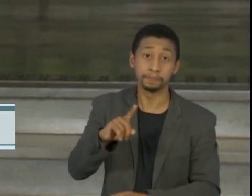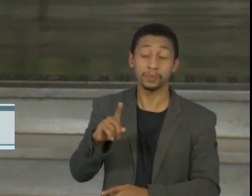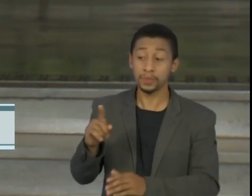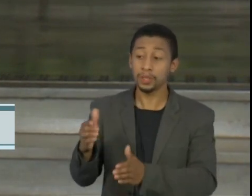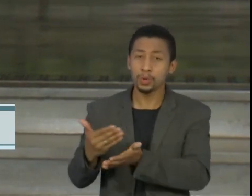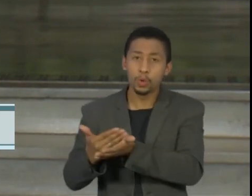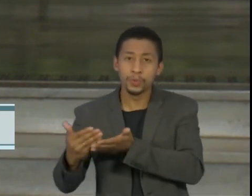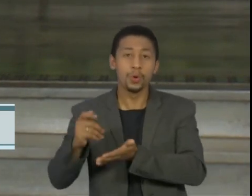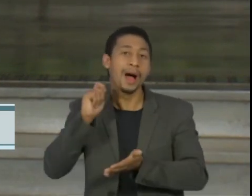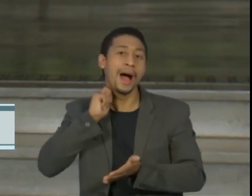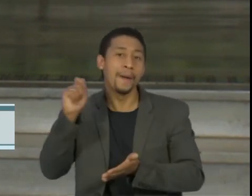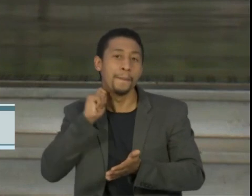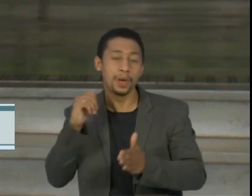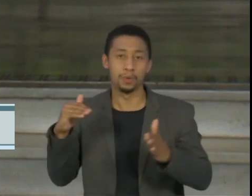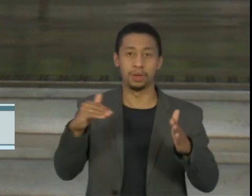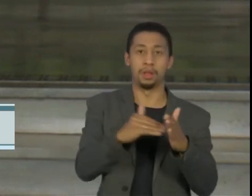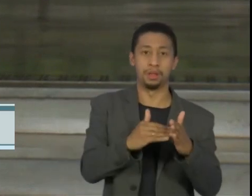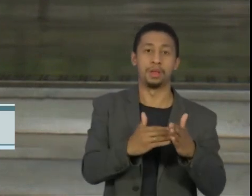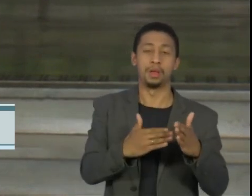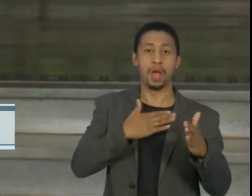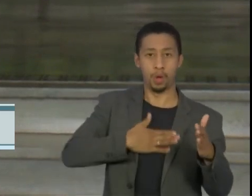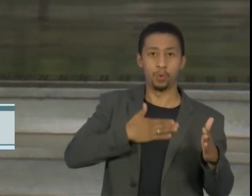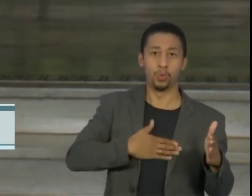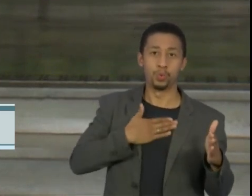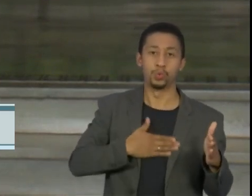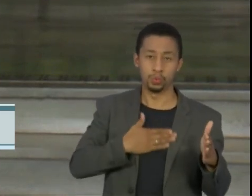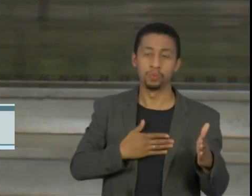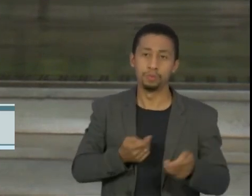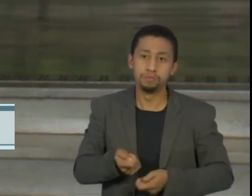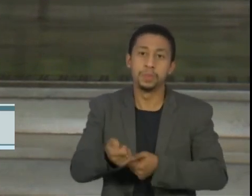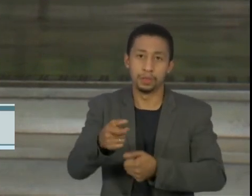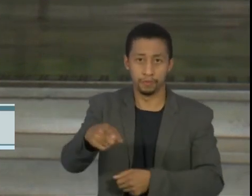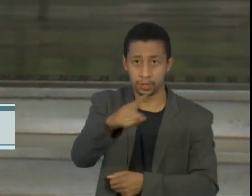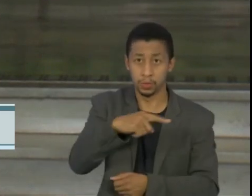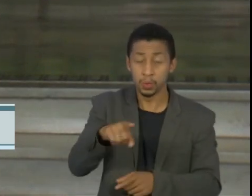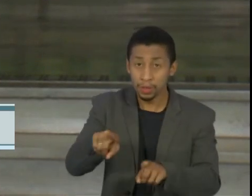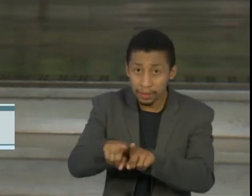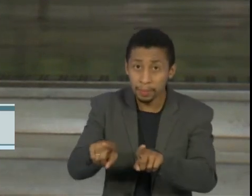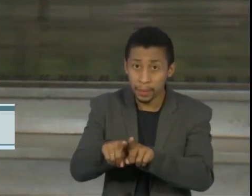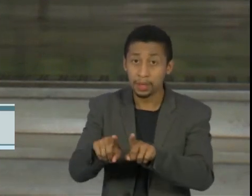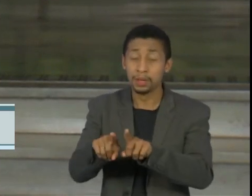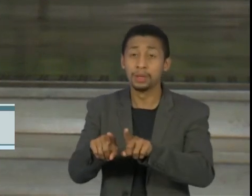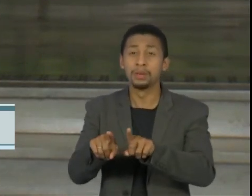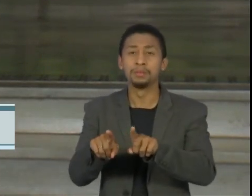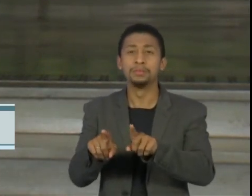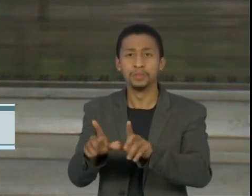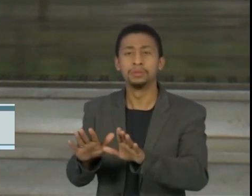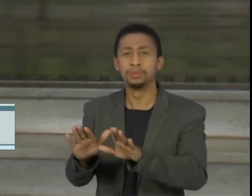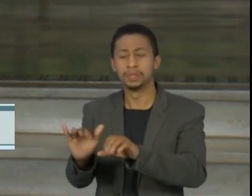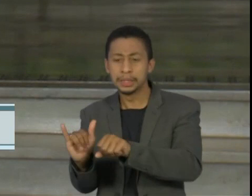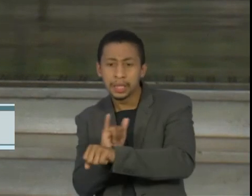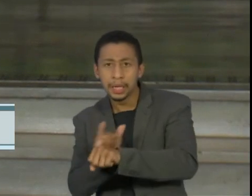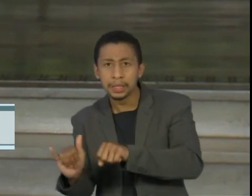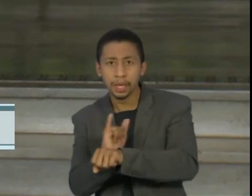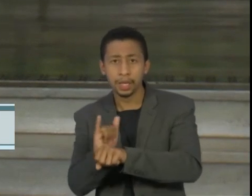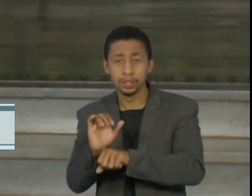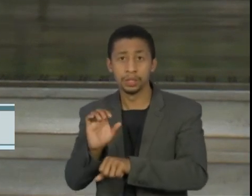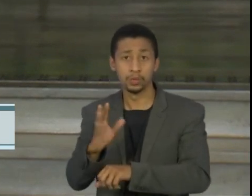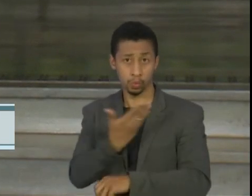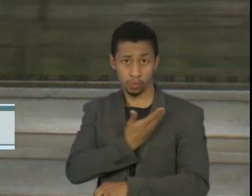desde abril deste ano. De lá para cá, também foram suspensos por negociação conduzida pelo governo de São Paulo